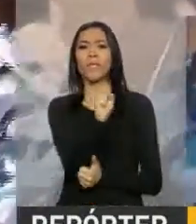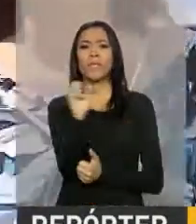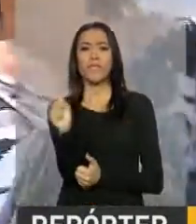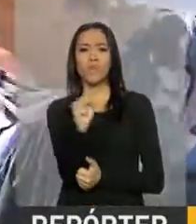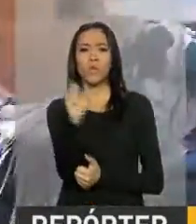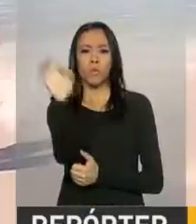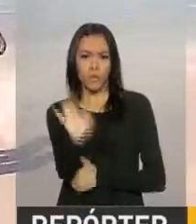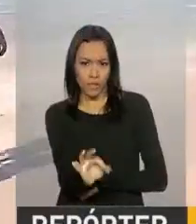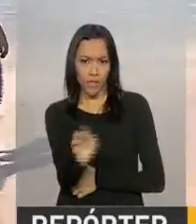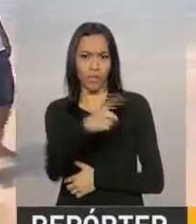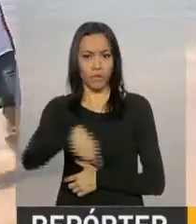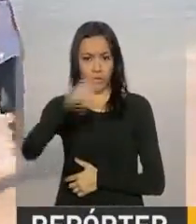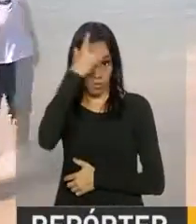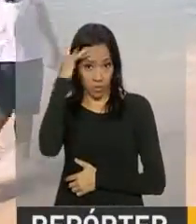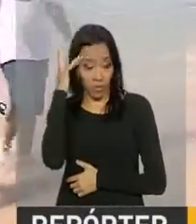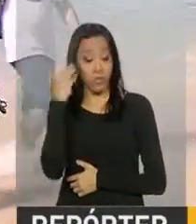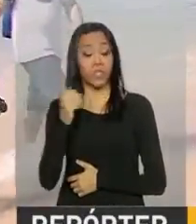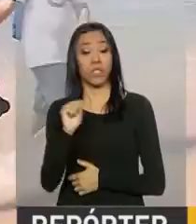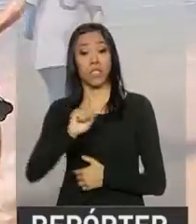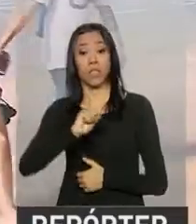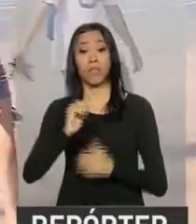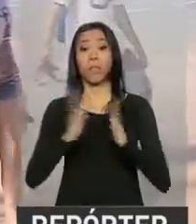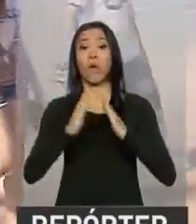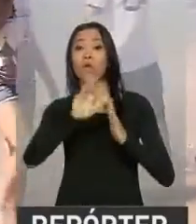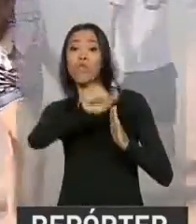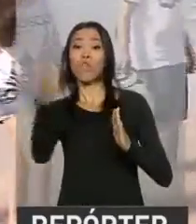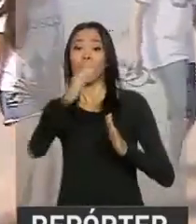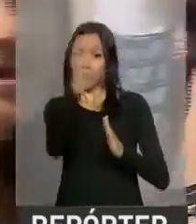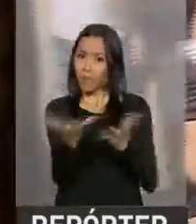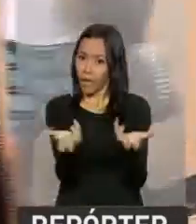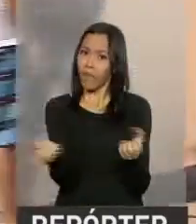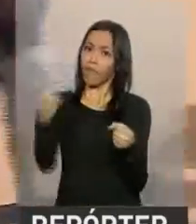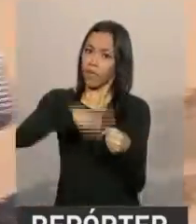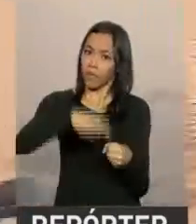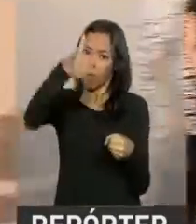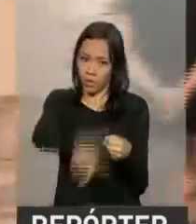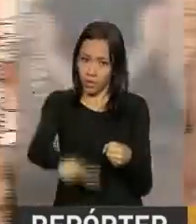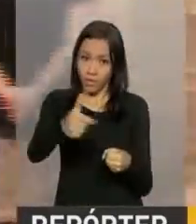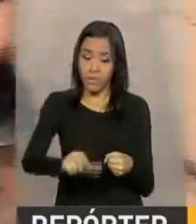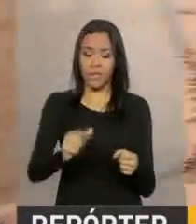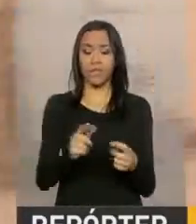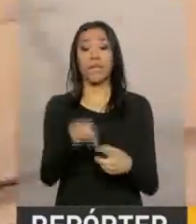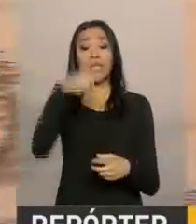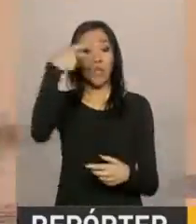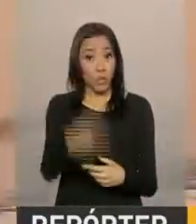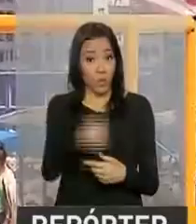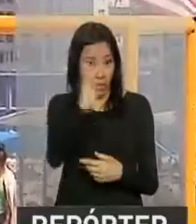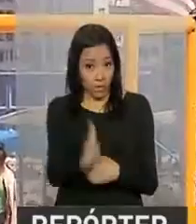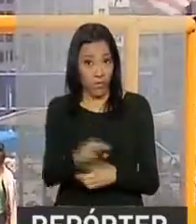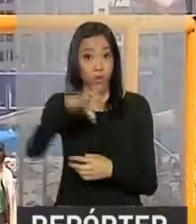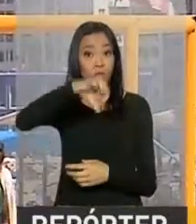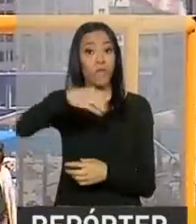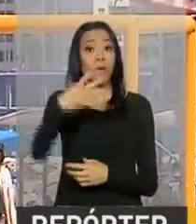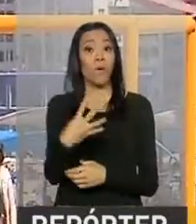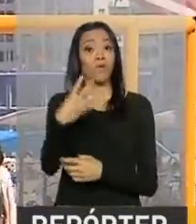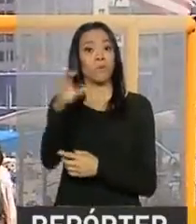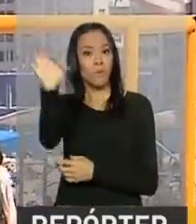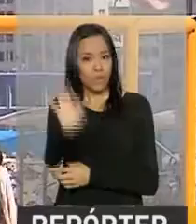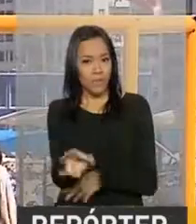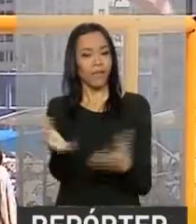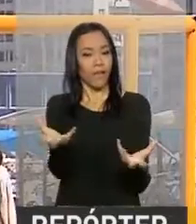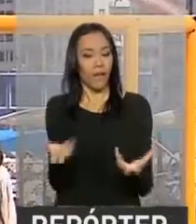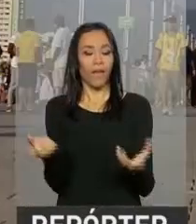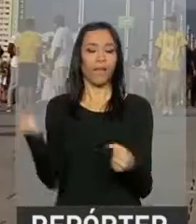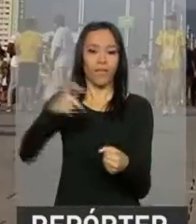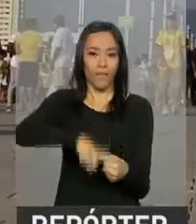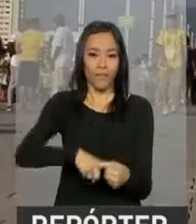estrangeiros querem voltar ao brasil entre os brasileiros mais de 94 por cento pretendem voltar ao rio